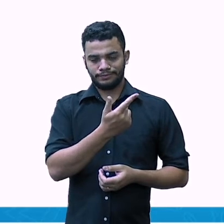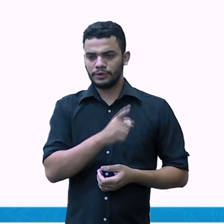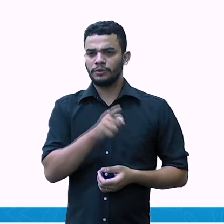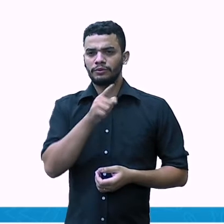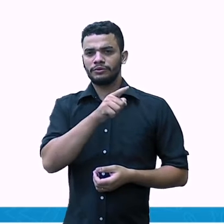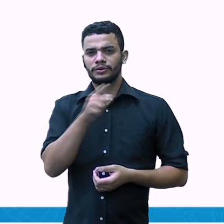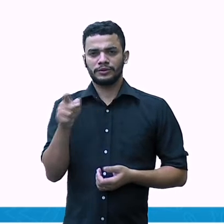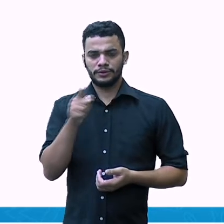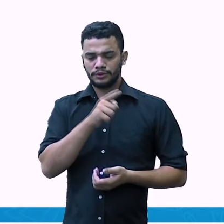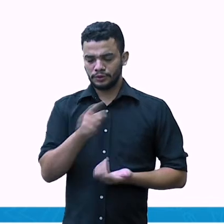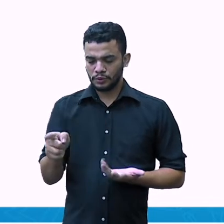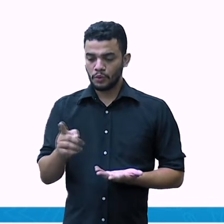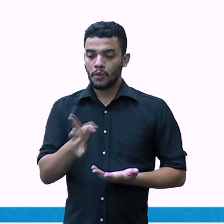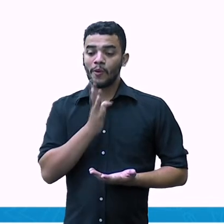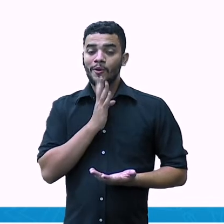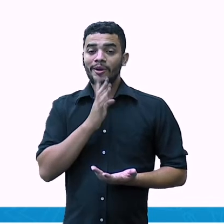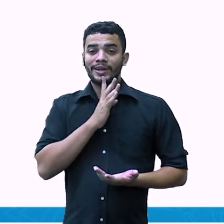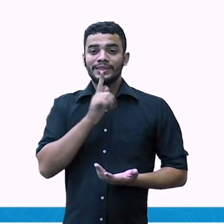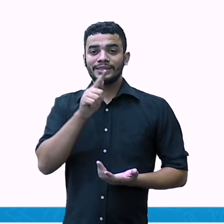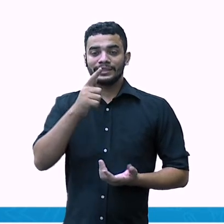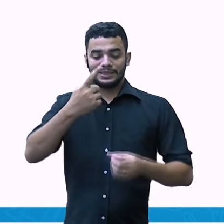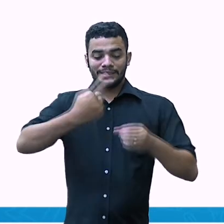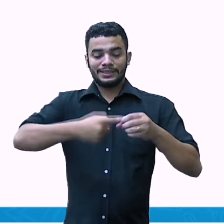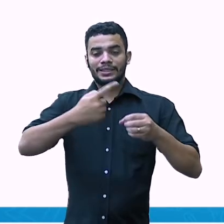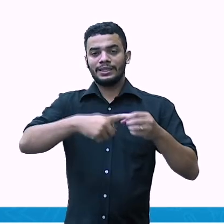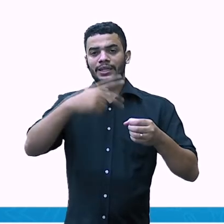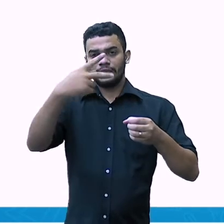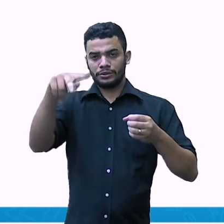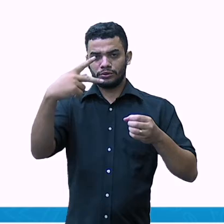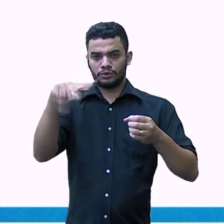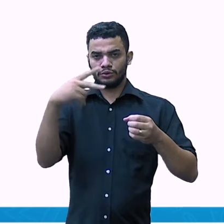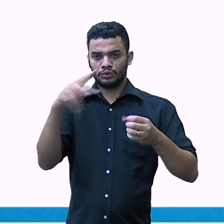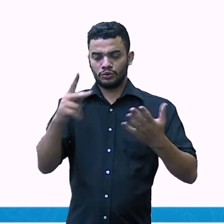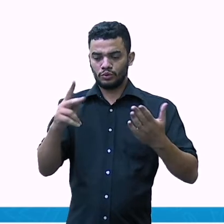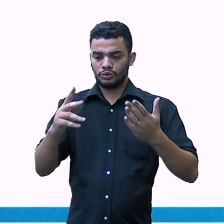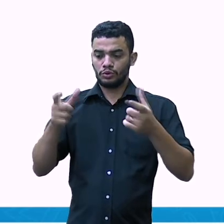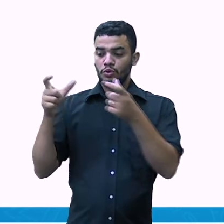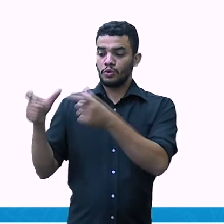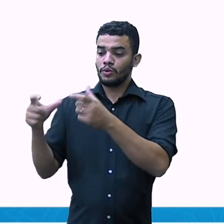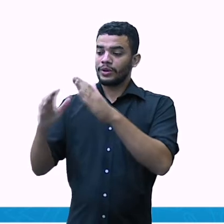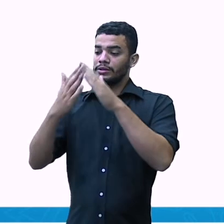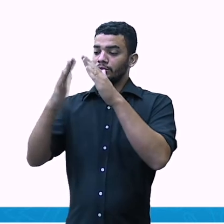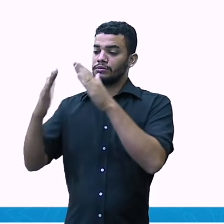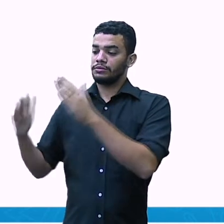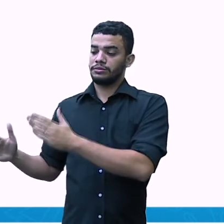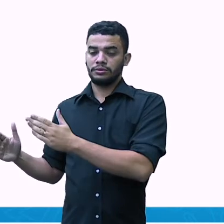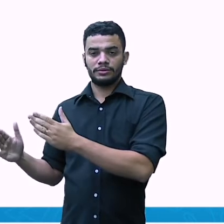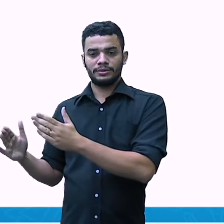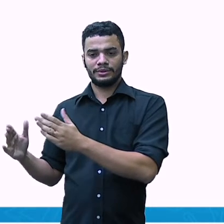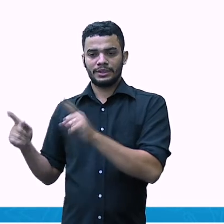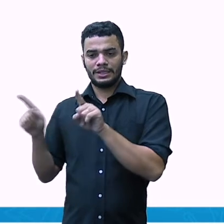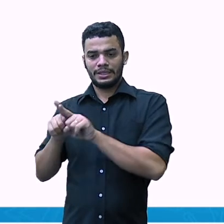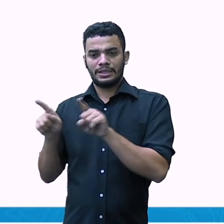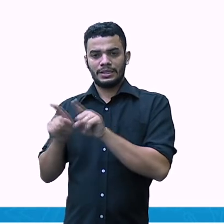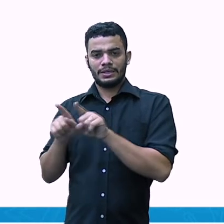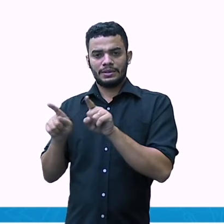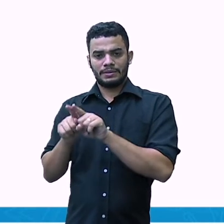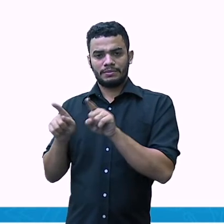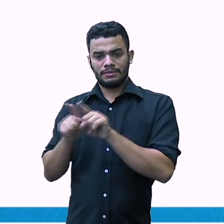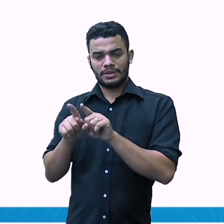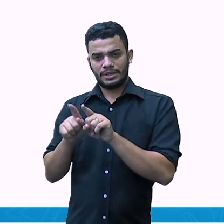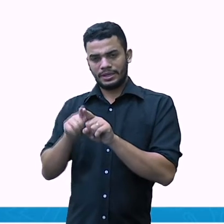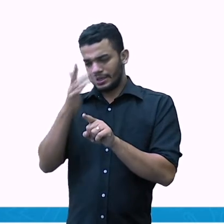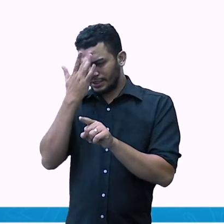sua cidade? Vocês já viram alguma intervenção artística neste local? De que tipo? Eu deixei